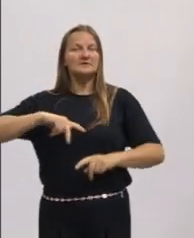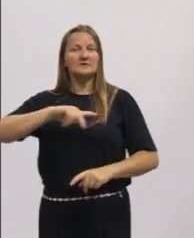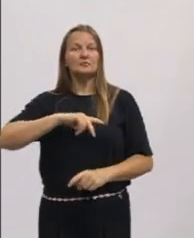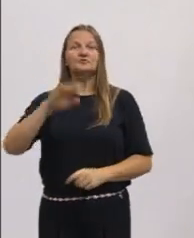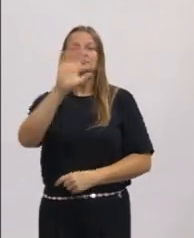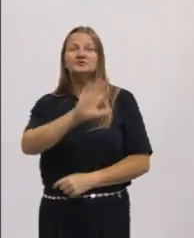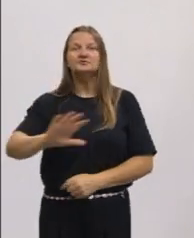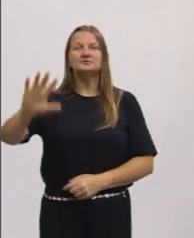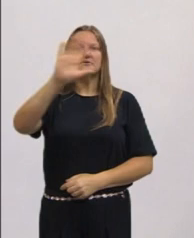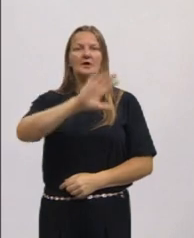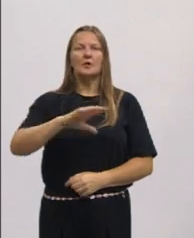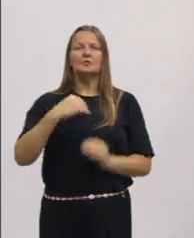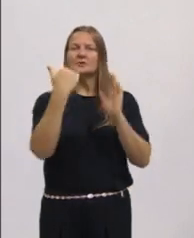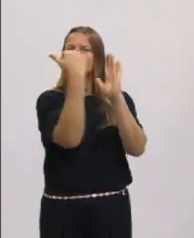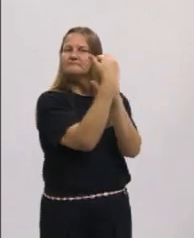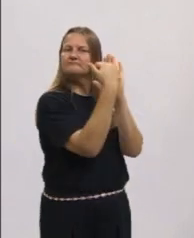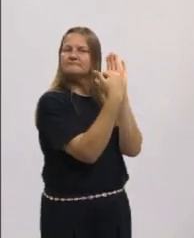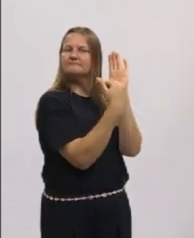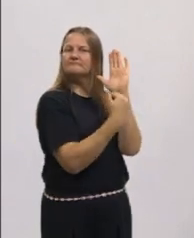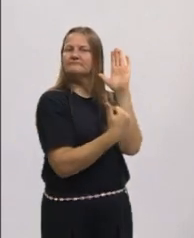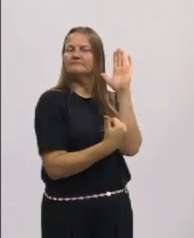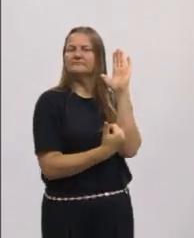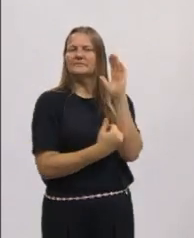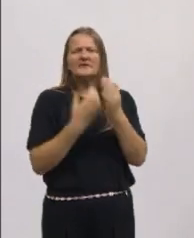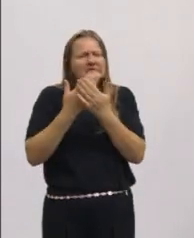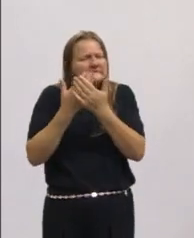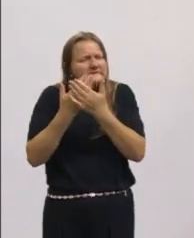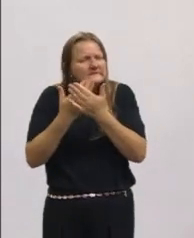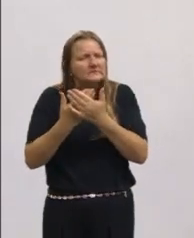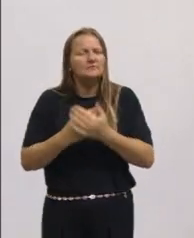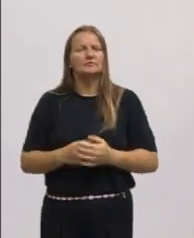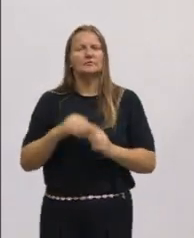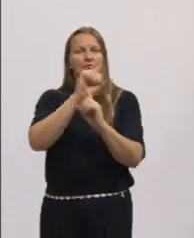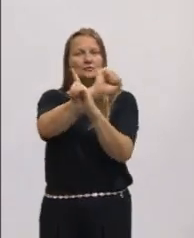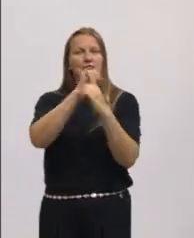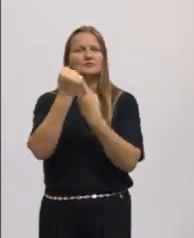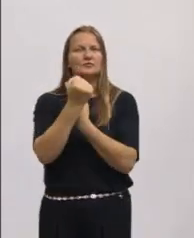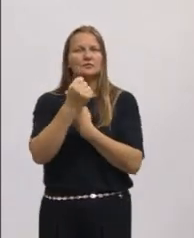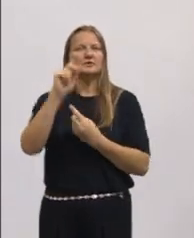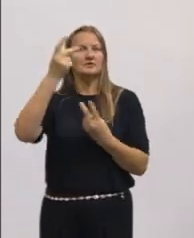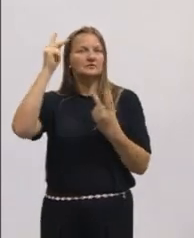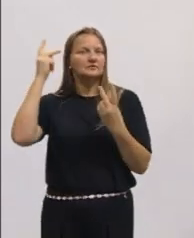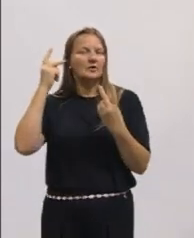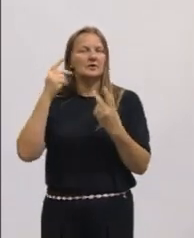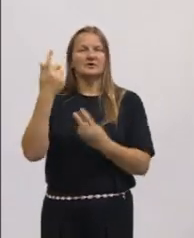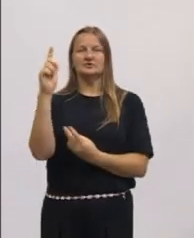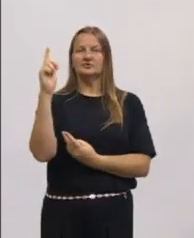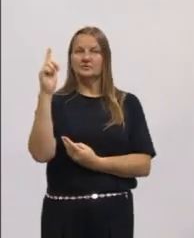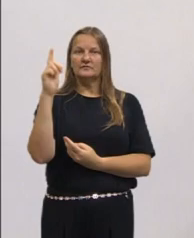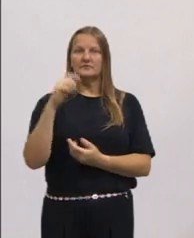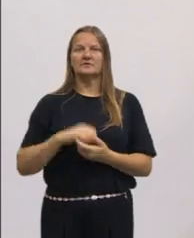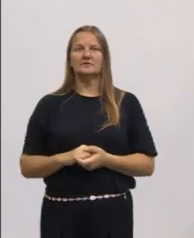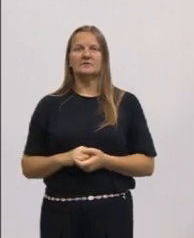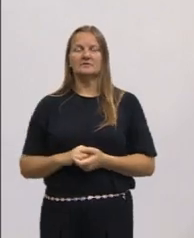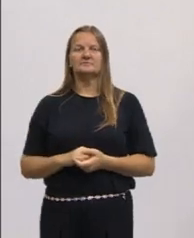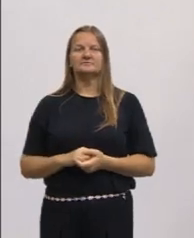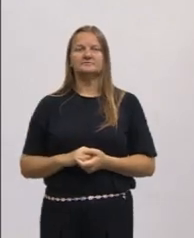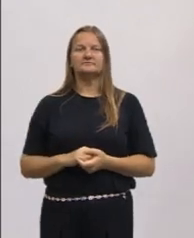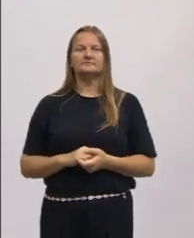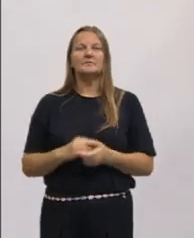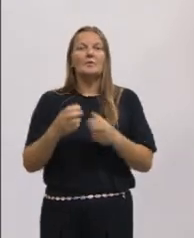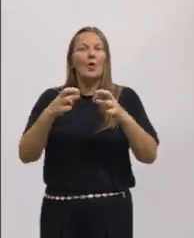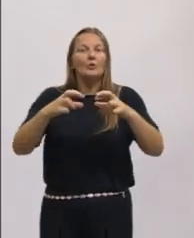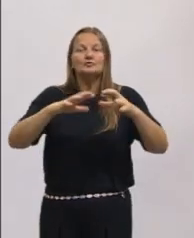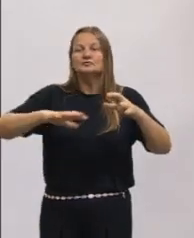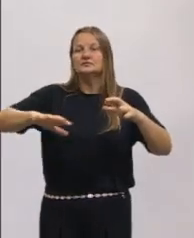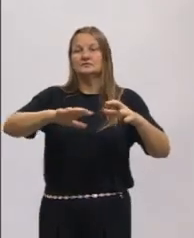tudo isso tá pautado tá baseado em estudos da sociologia da História da Geografia e de outros Campos